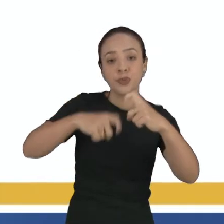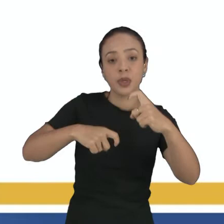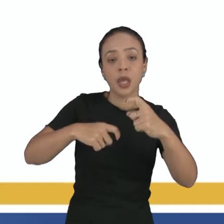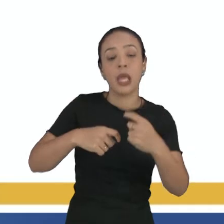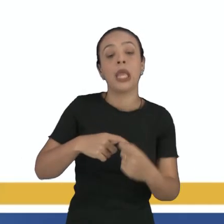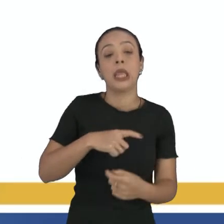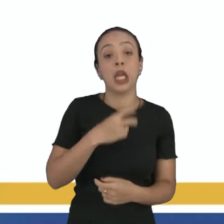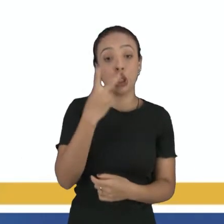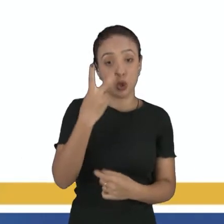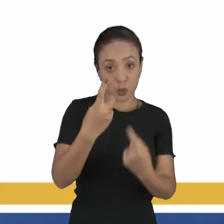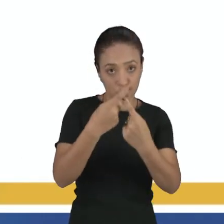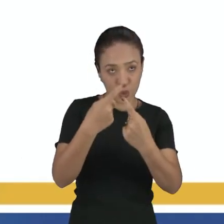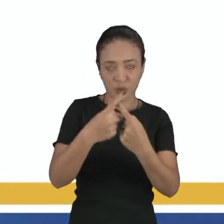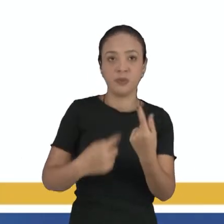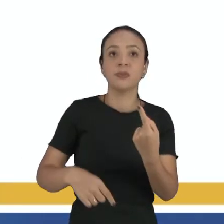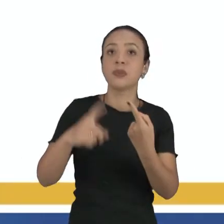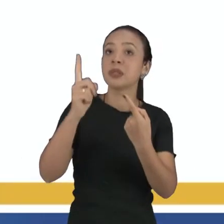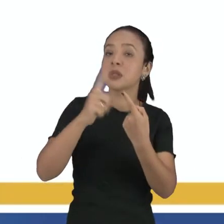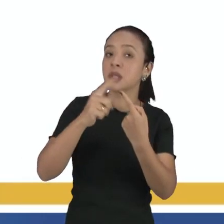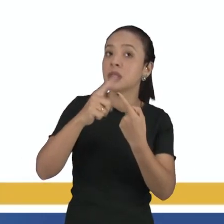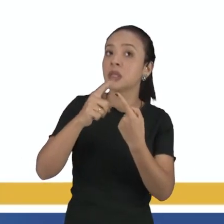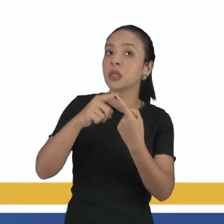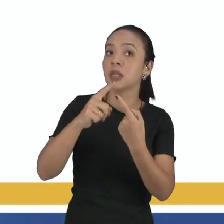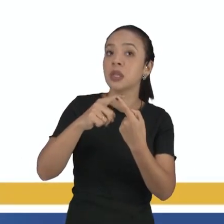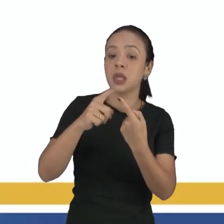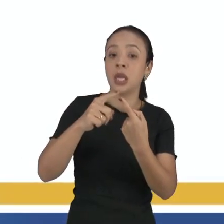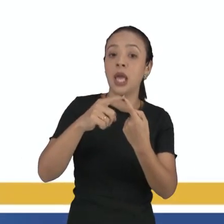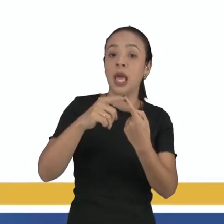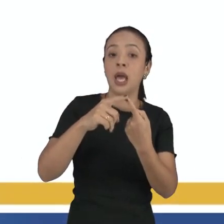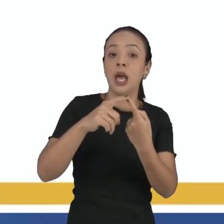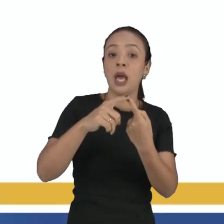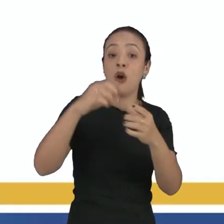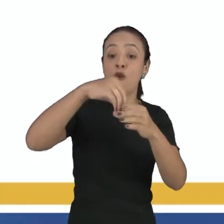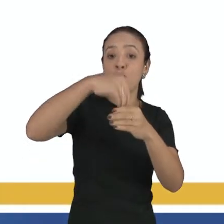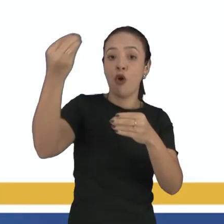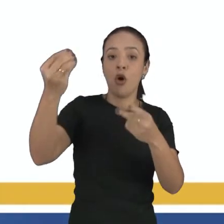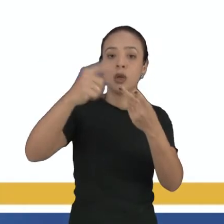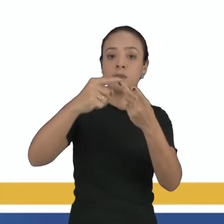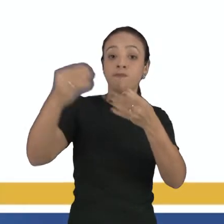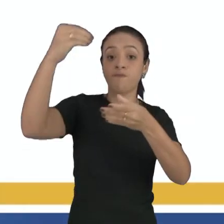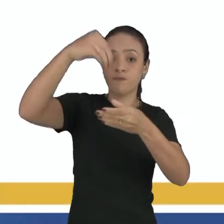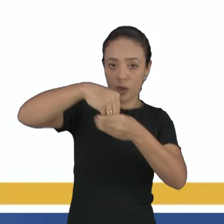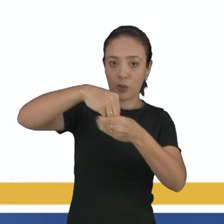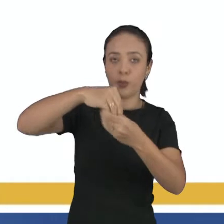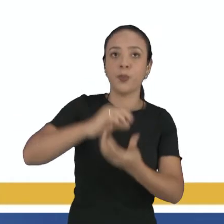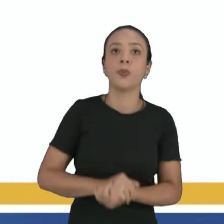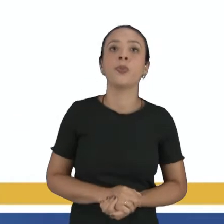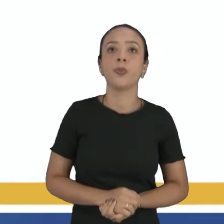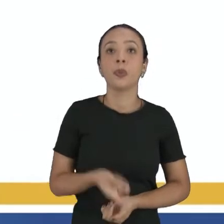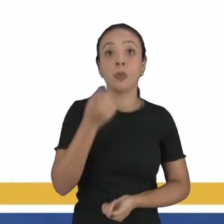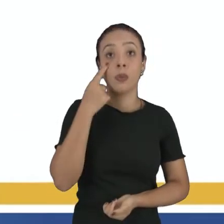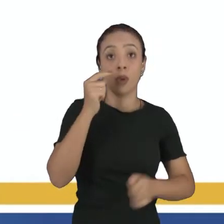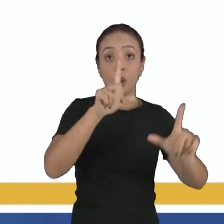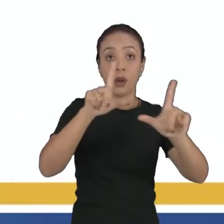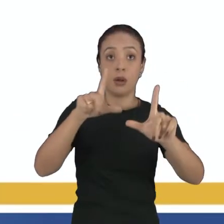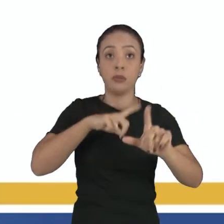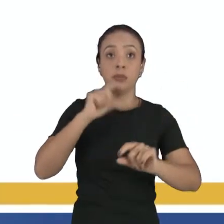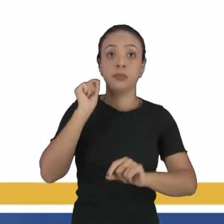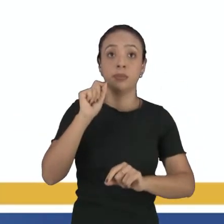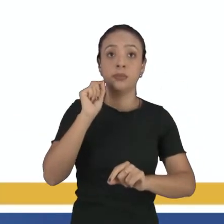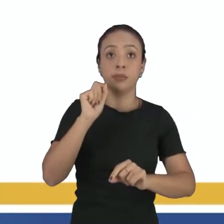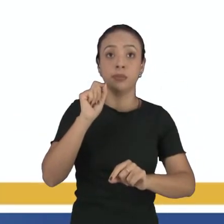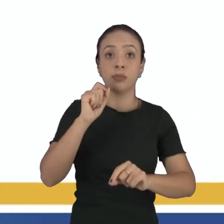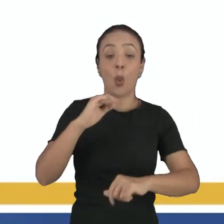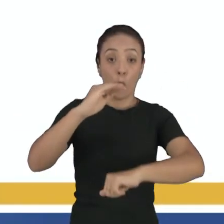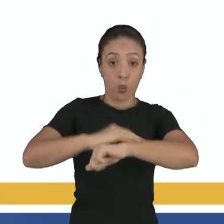Uma subclassificação. Ela pode ser de fecundação externa e fecundação interna. Ali na telinha nós temos ali, ó,